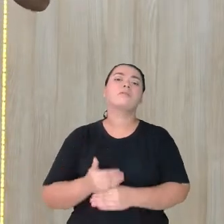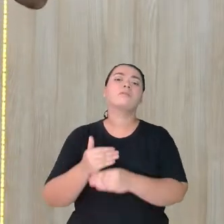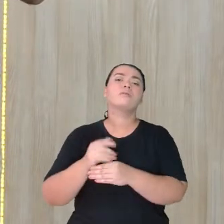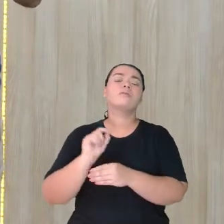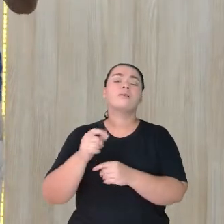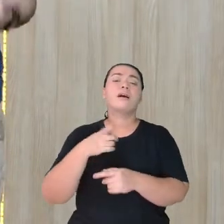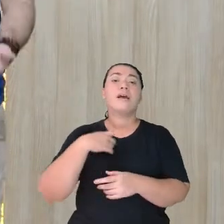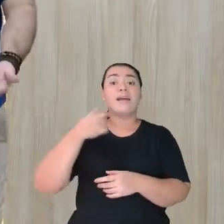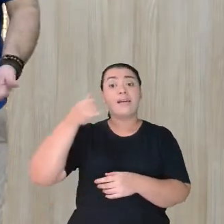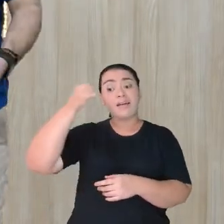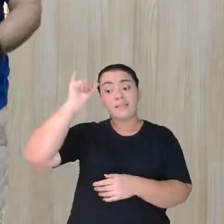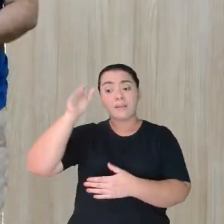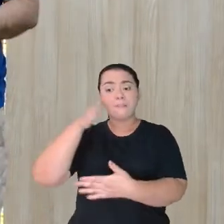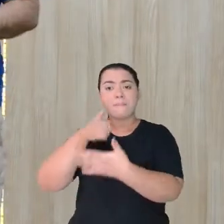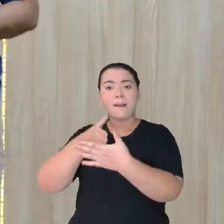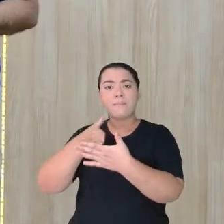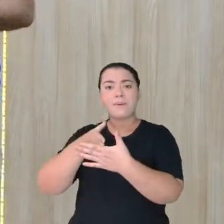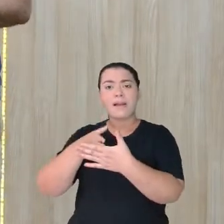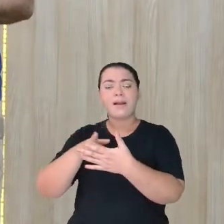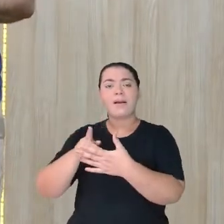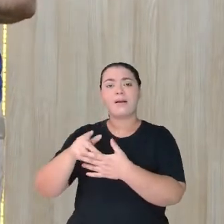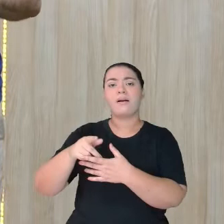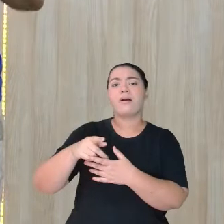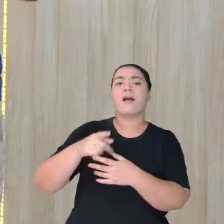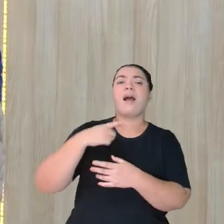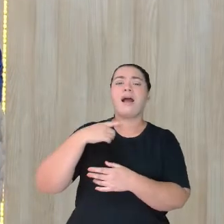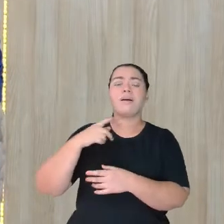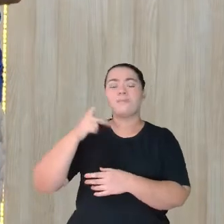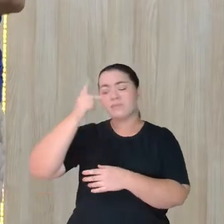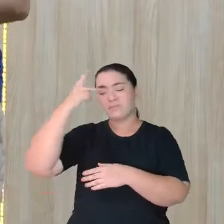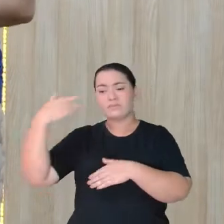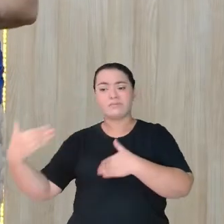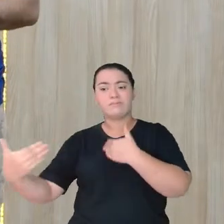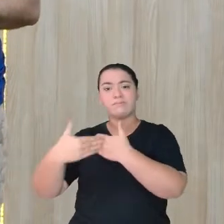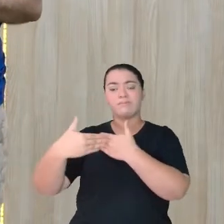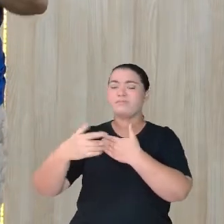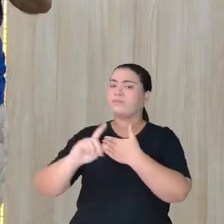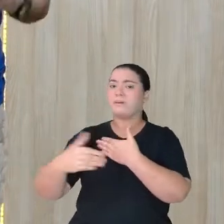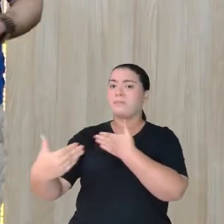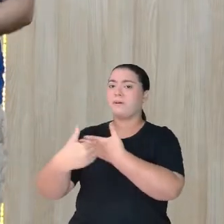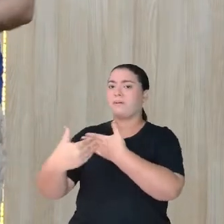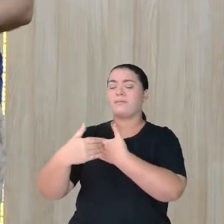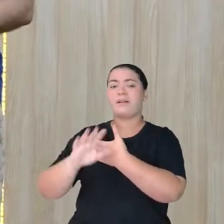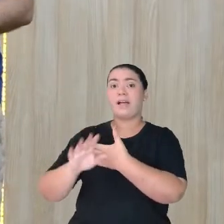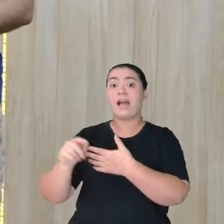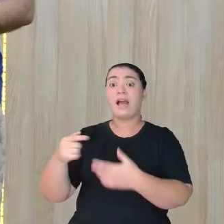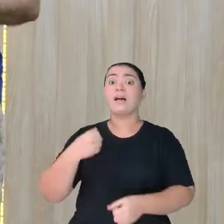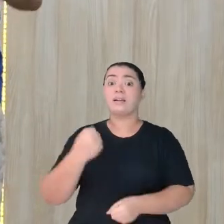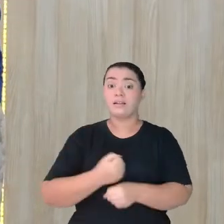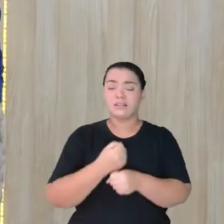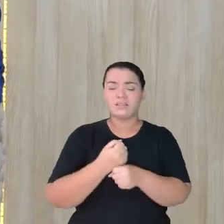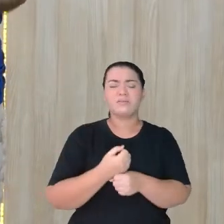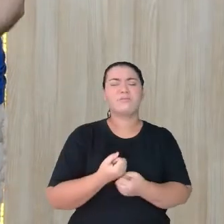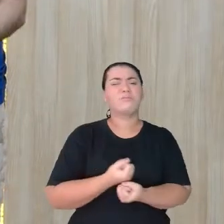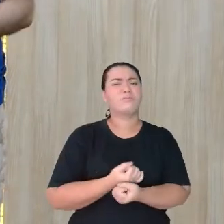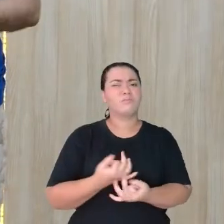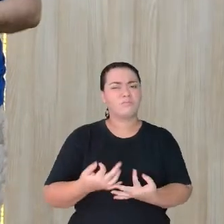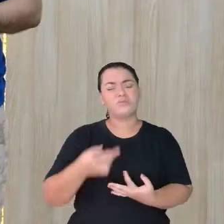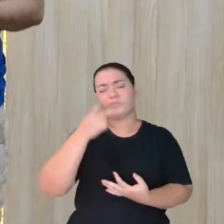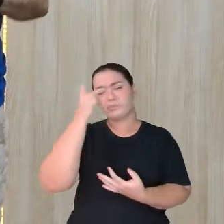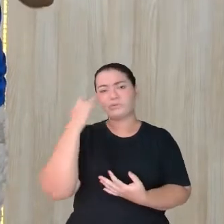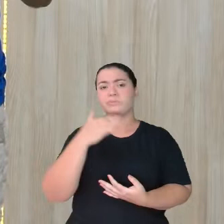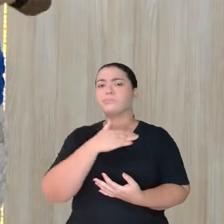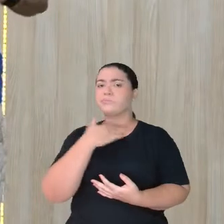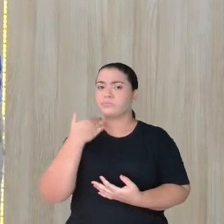impedir a entrada de inimigos no território da China. Muitos trabalhadores morreram durante essa obra e tiveram